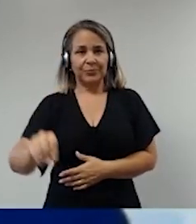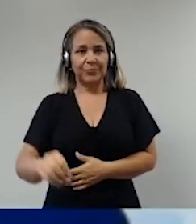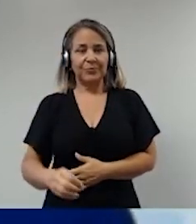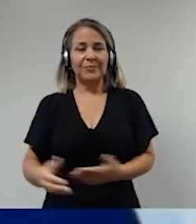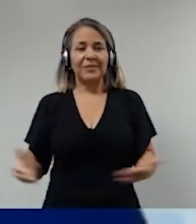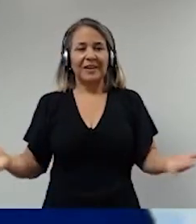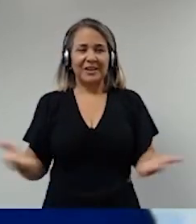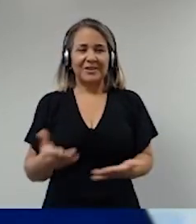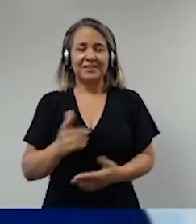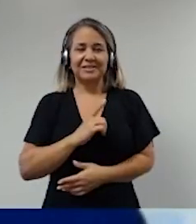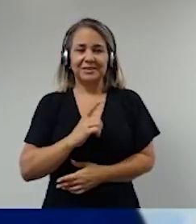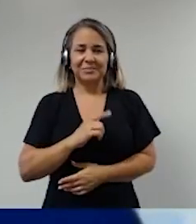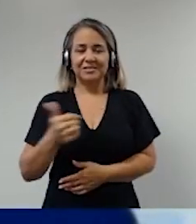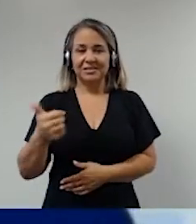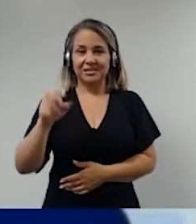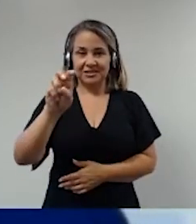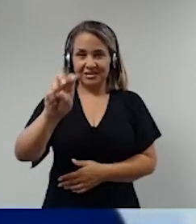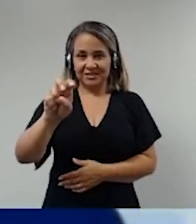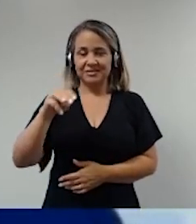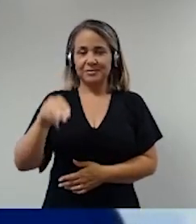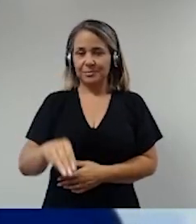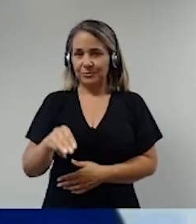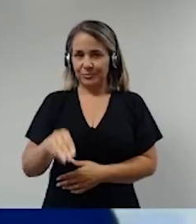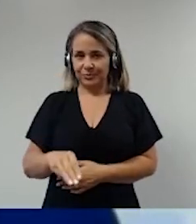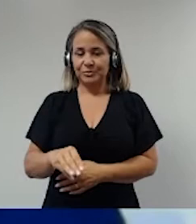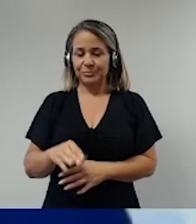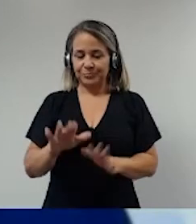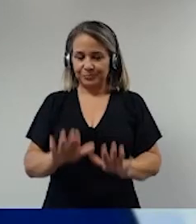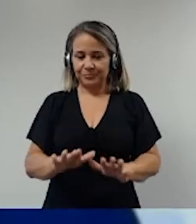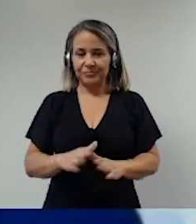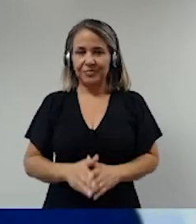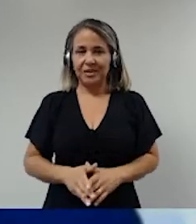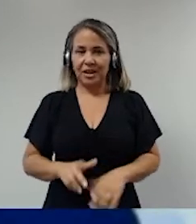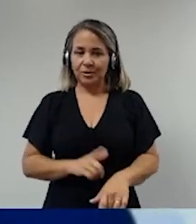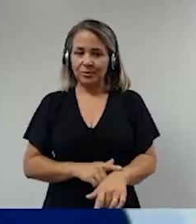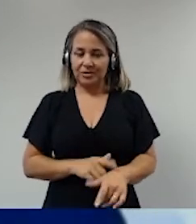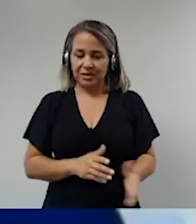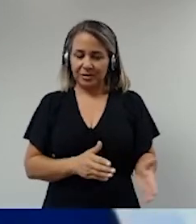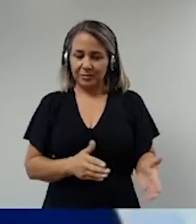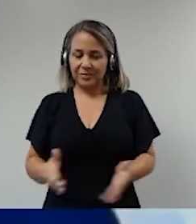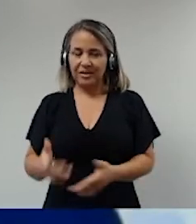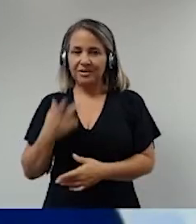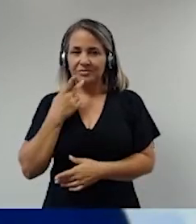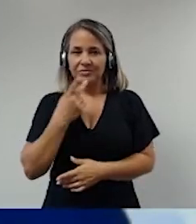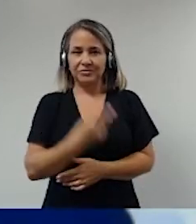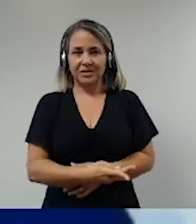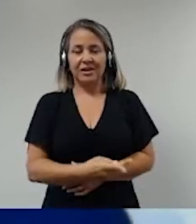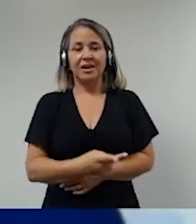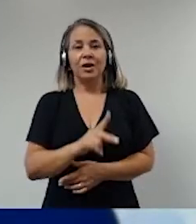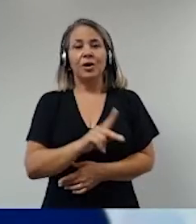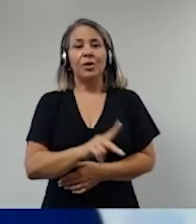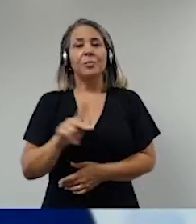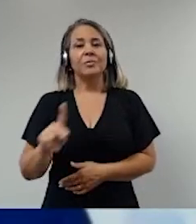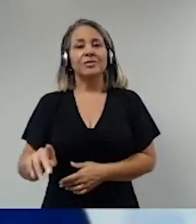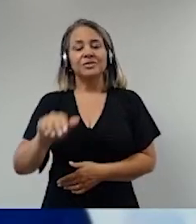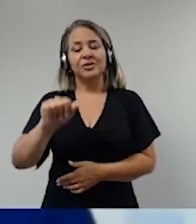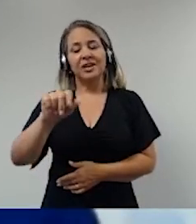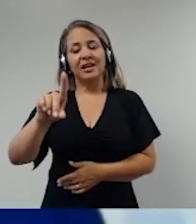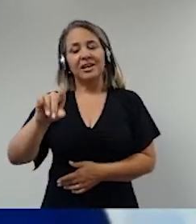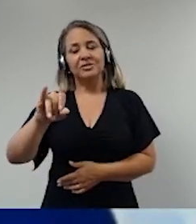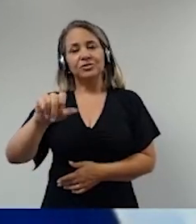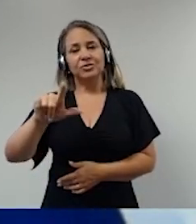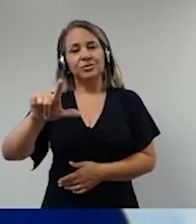Nós temos 15 minutos nosso tempo, e eu queria voltar a palavra para o professor Adilson Moreira. Professor